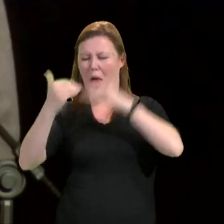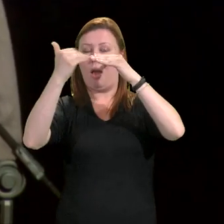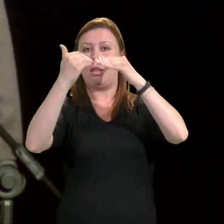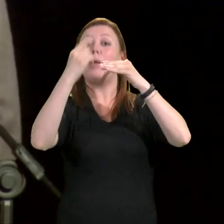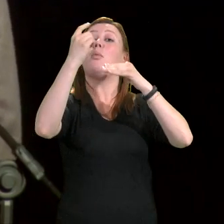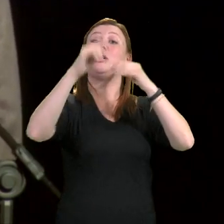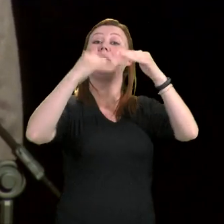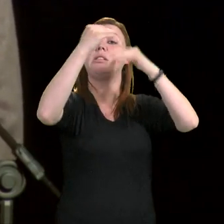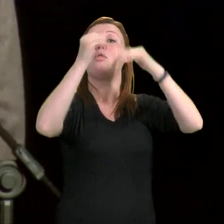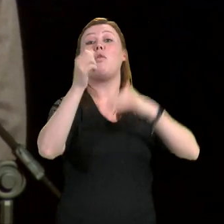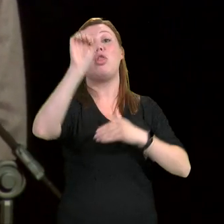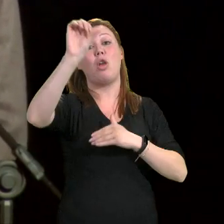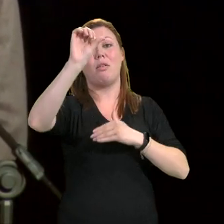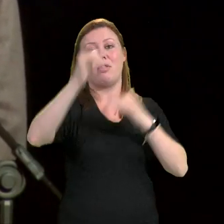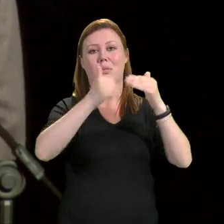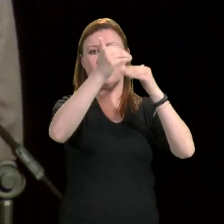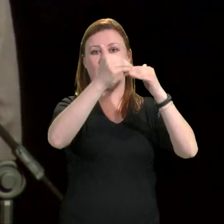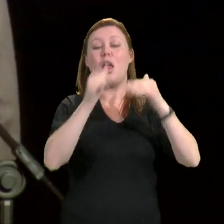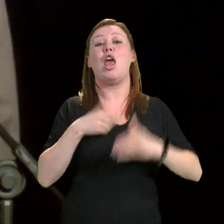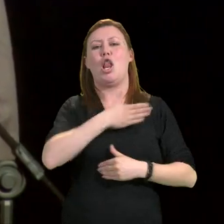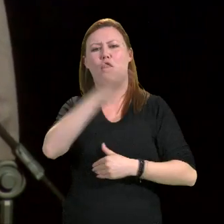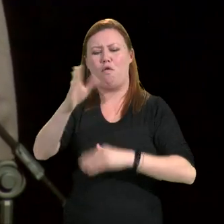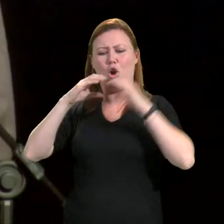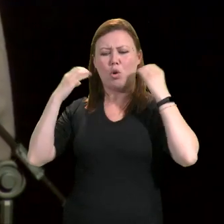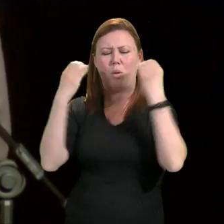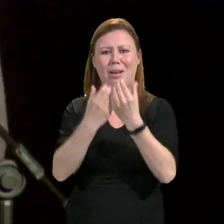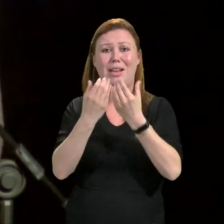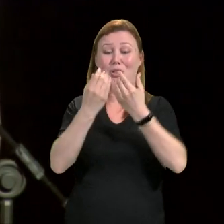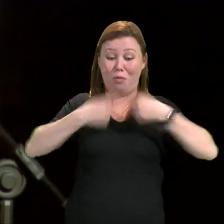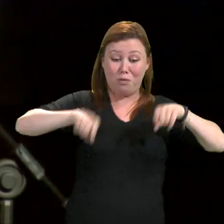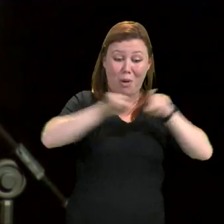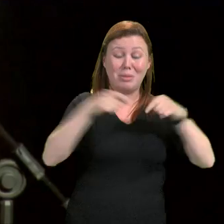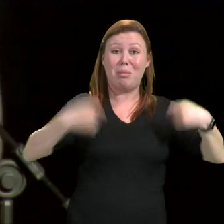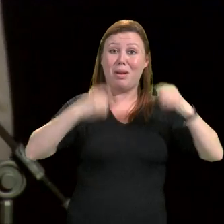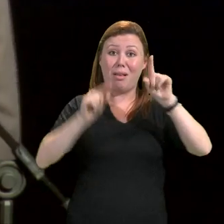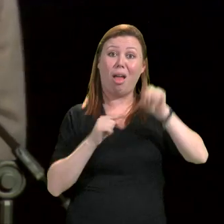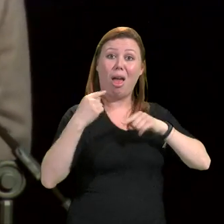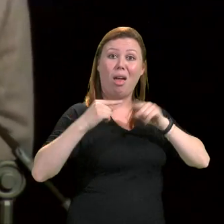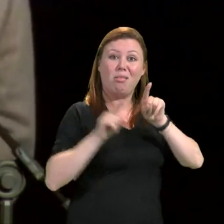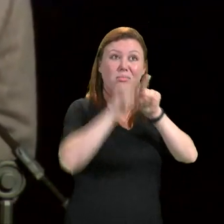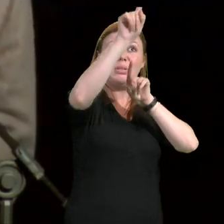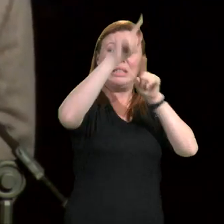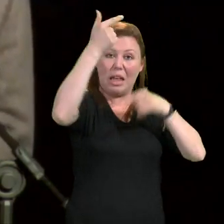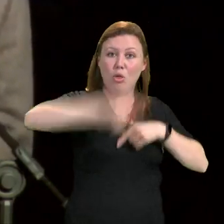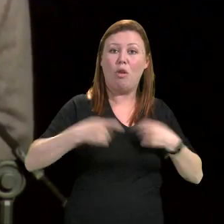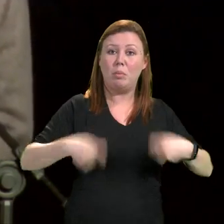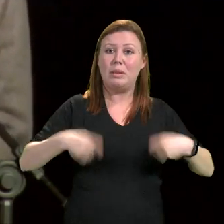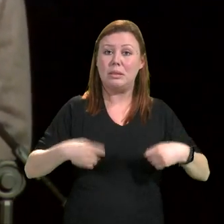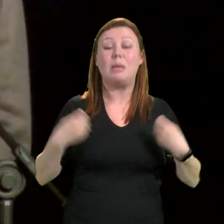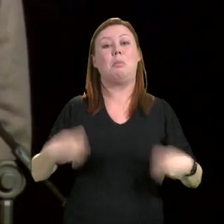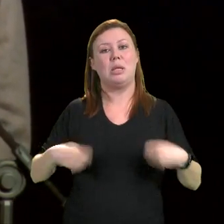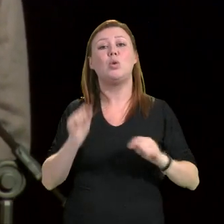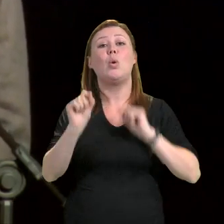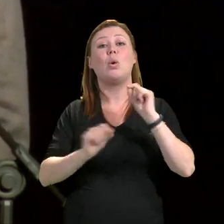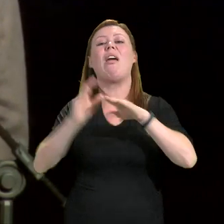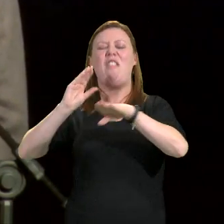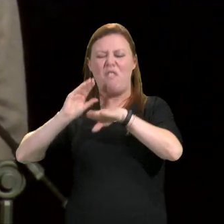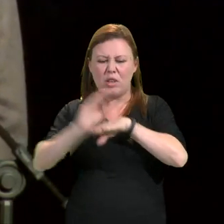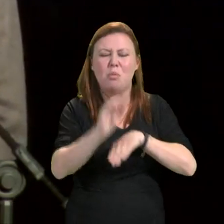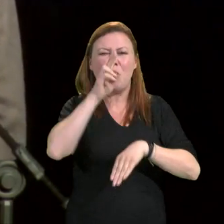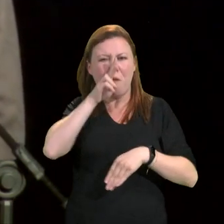-ministro da China foi ao Congresso e anunciou como medida para voltar a crescer na taxa que vinha crescendo o investimento pesado em